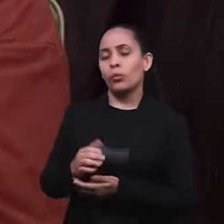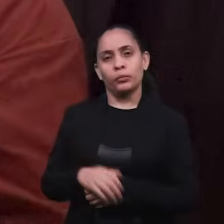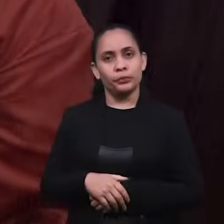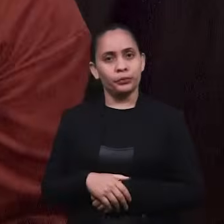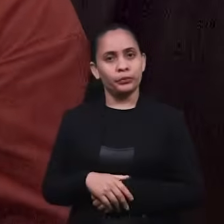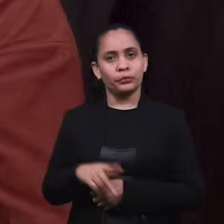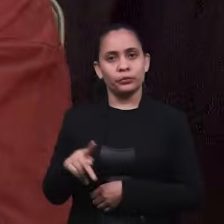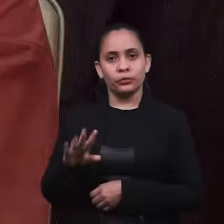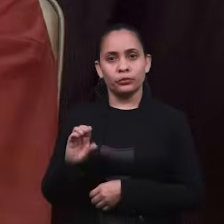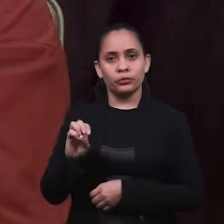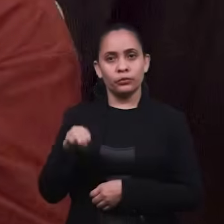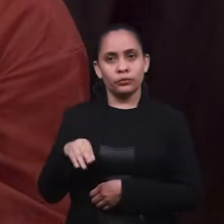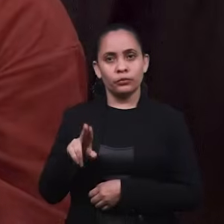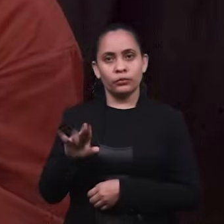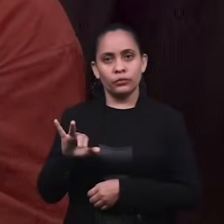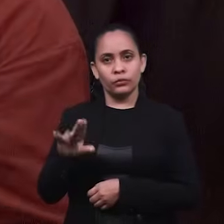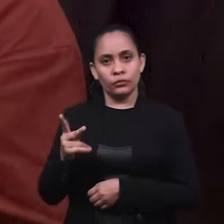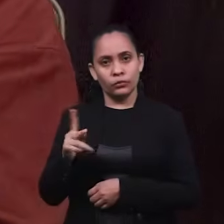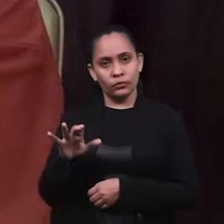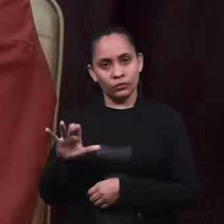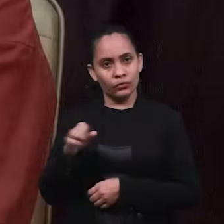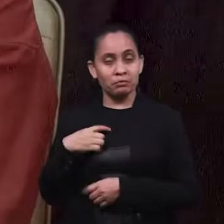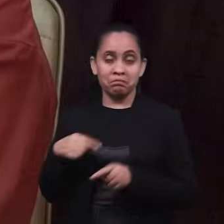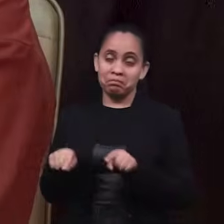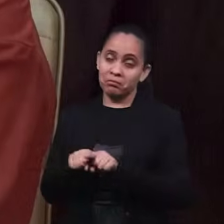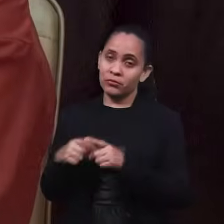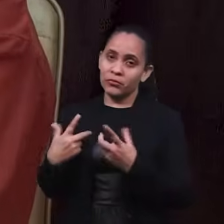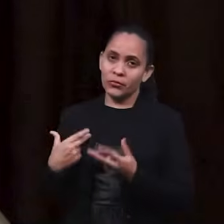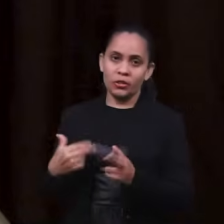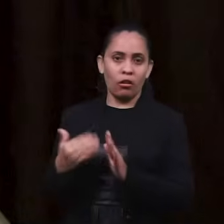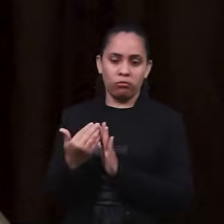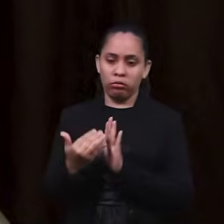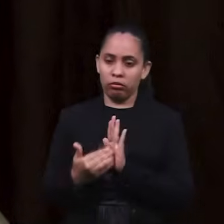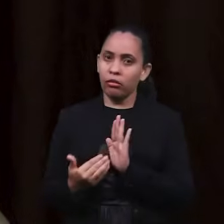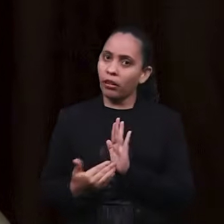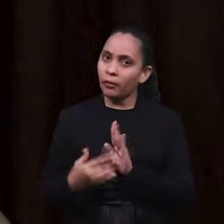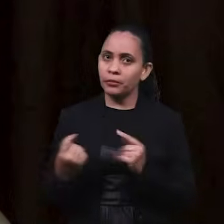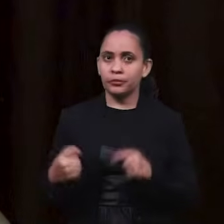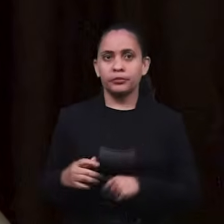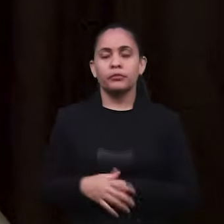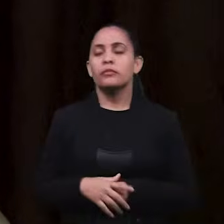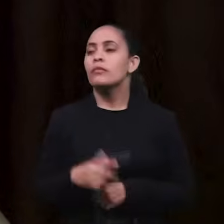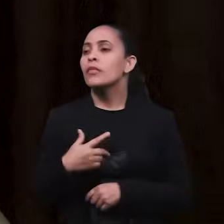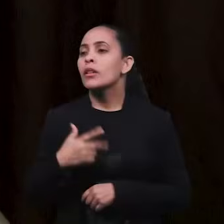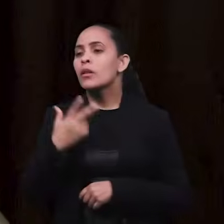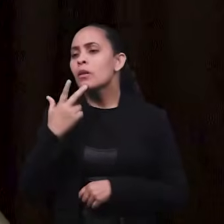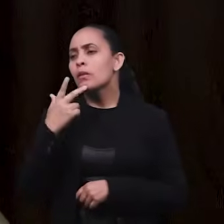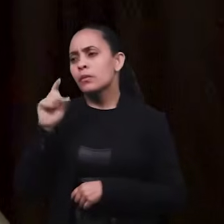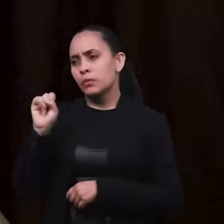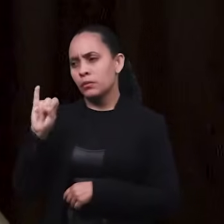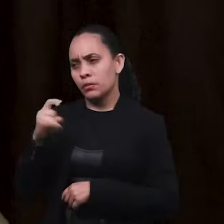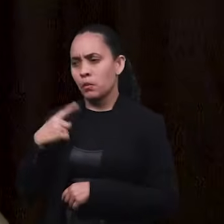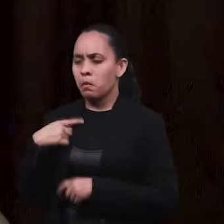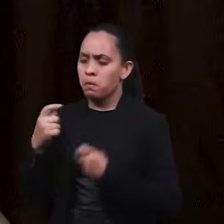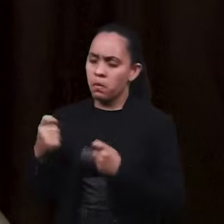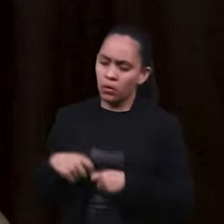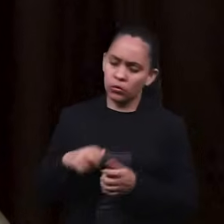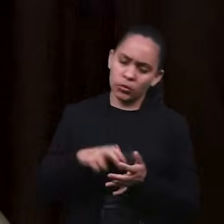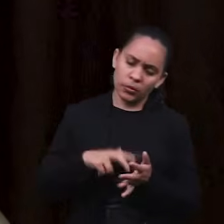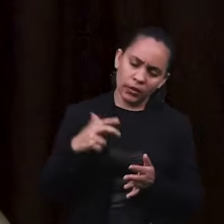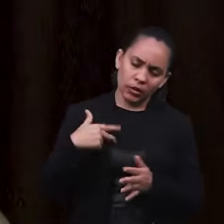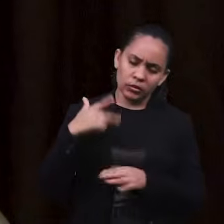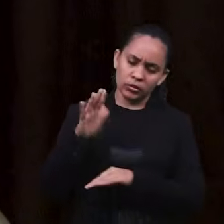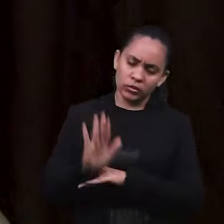ter a recomendação adequada e seguir a recomendação. Exatamente. E tem orientação, assim, eu posso consumo de manhã,